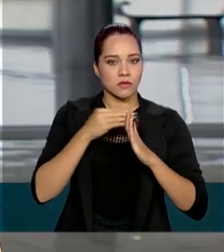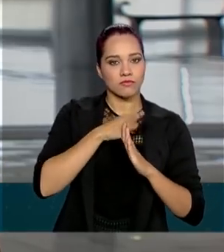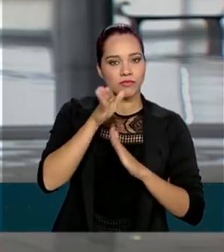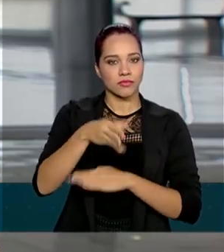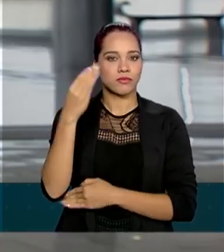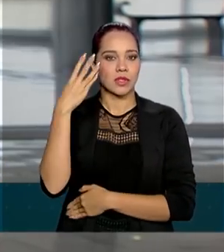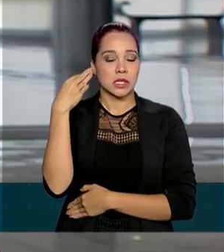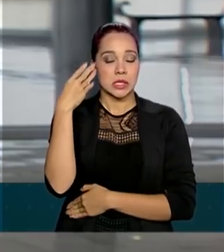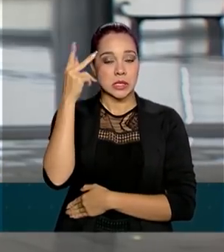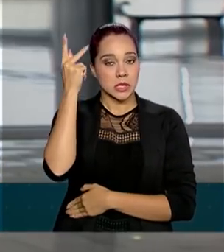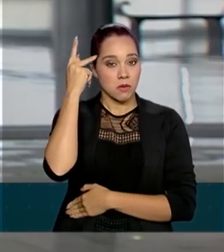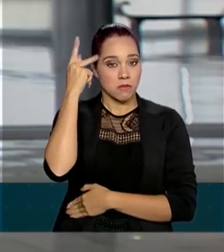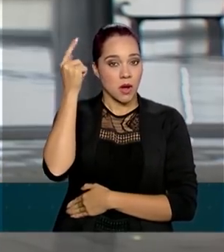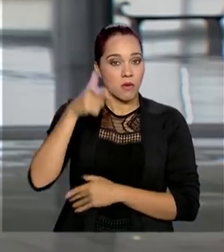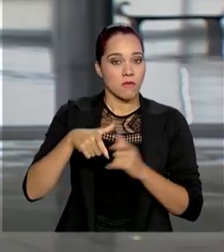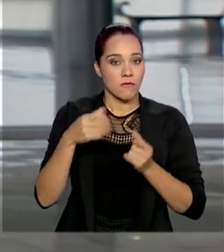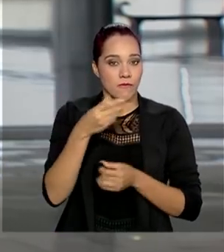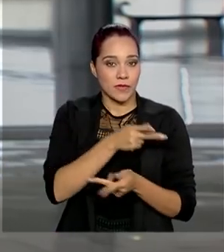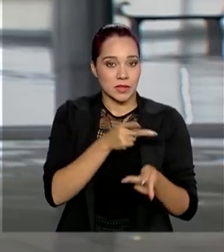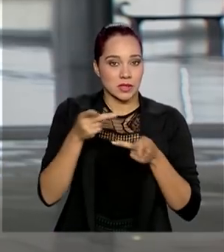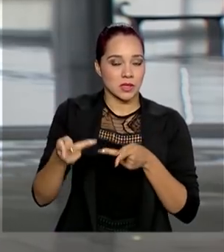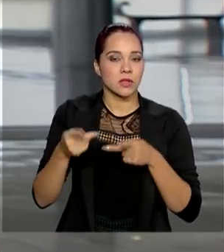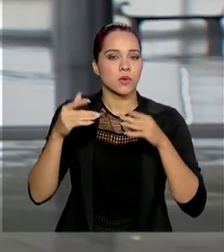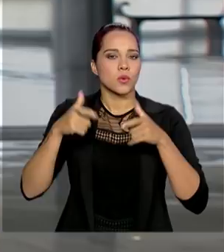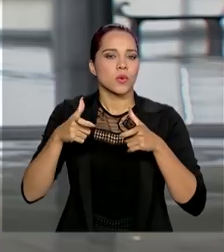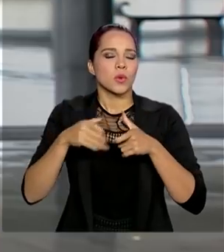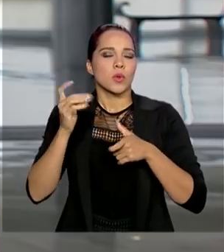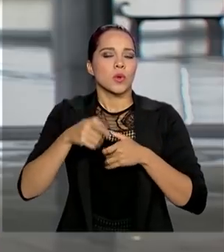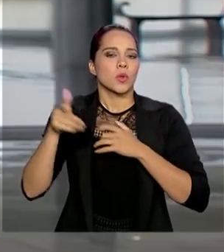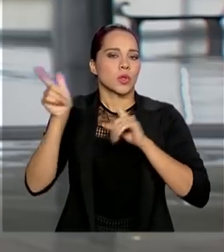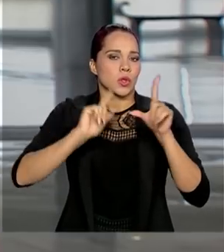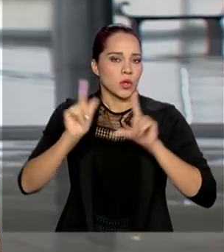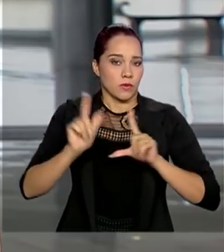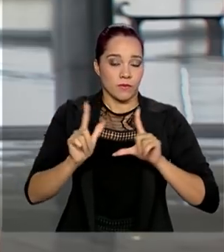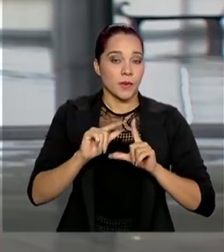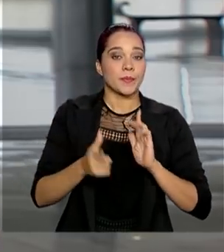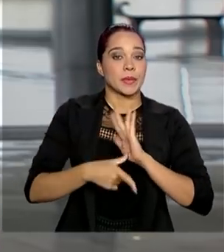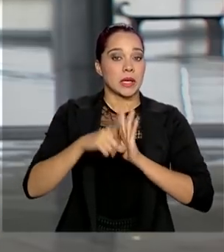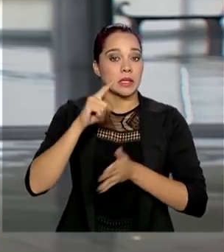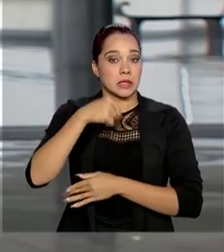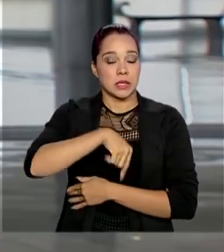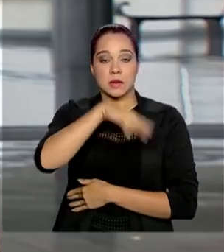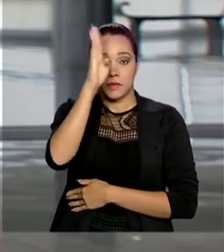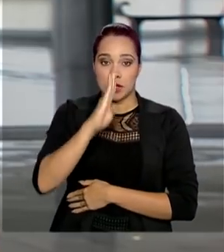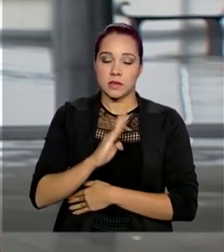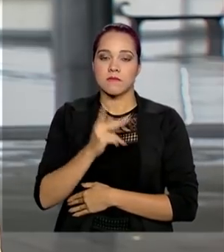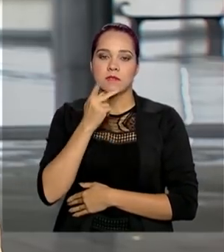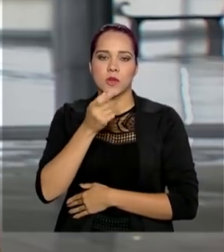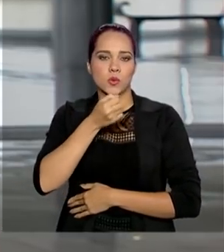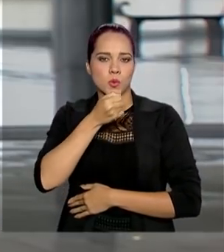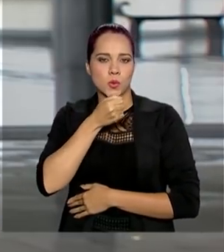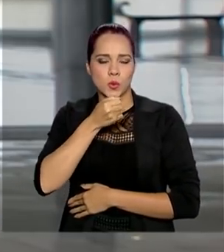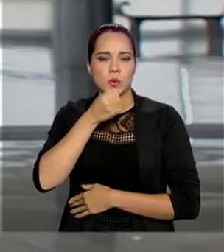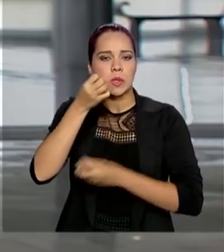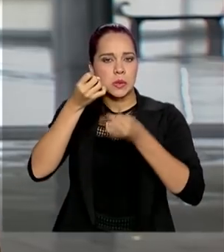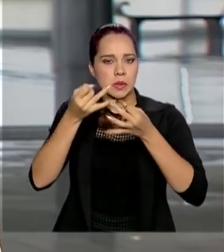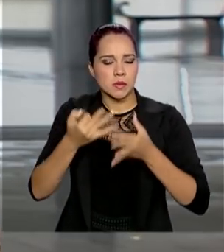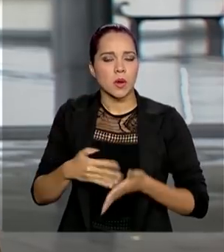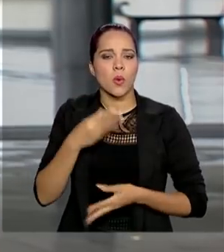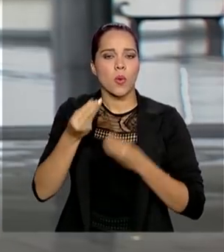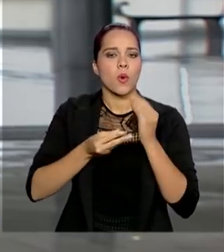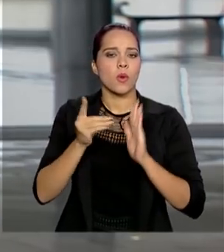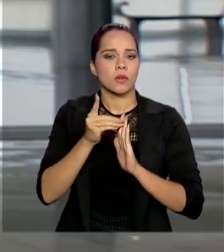onde visita no fim da tarde uma emissora de televisão antes aqui em brasília ao falar com jornalistas ele comentou sobre esse